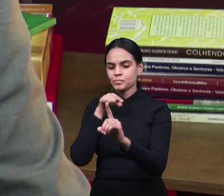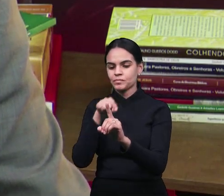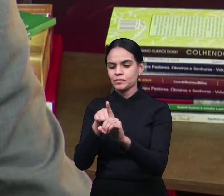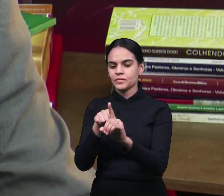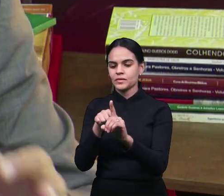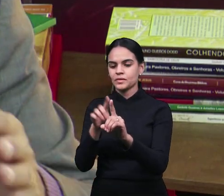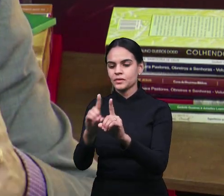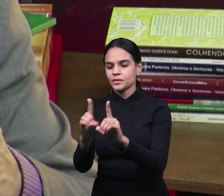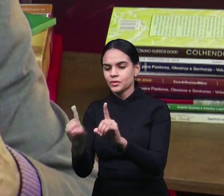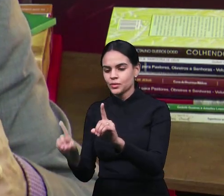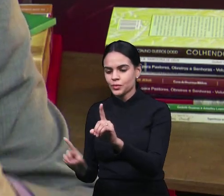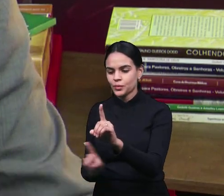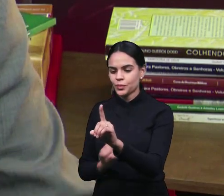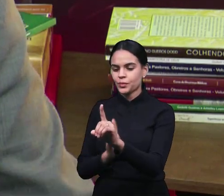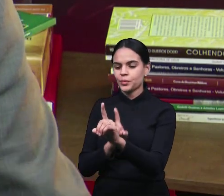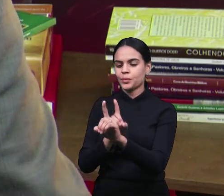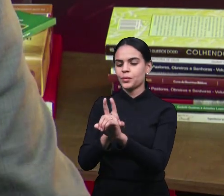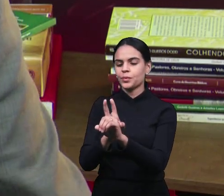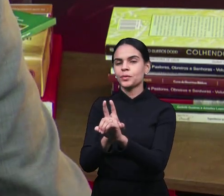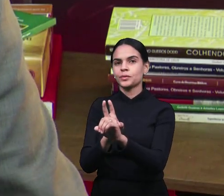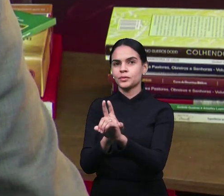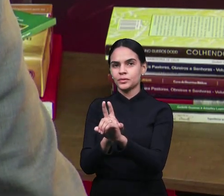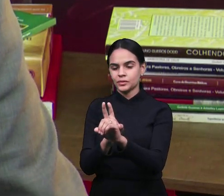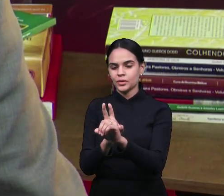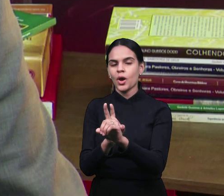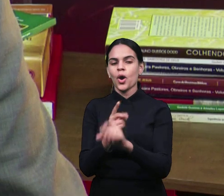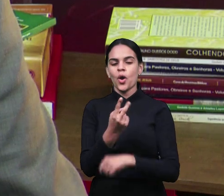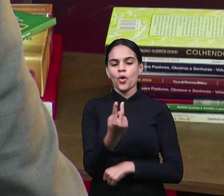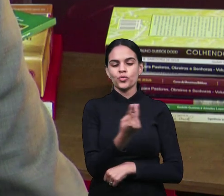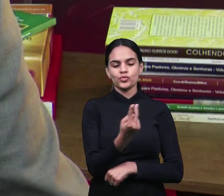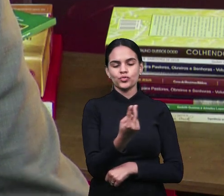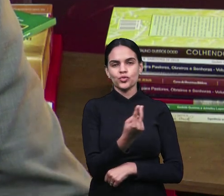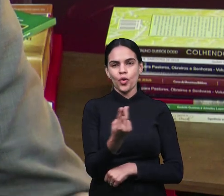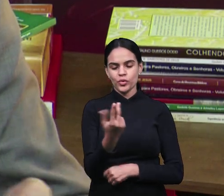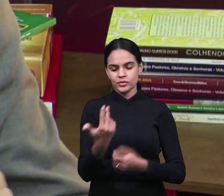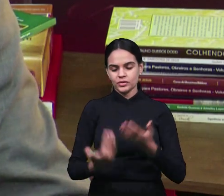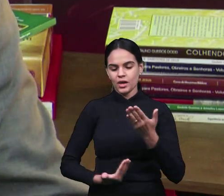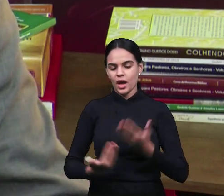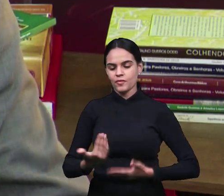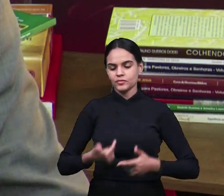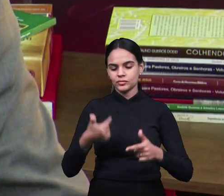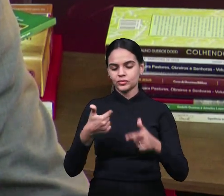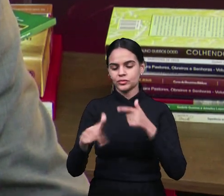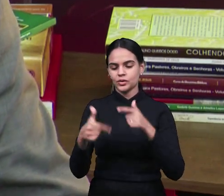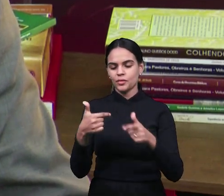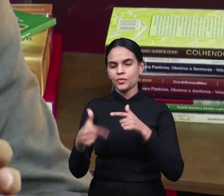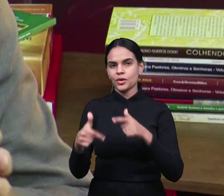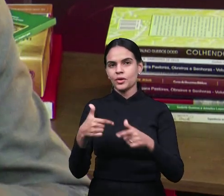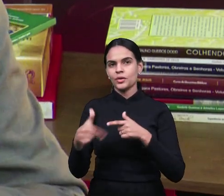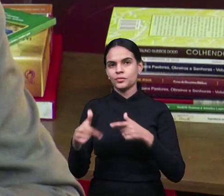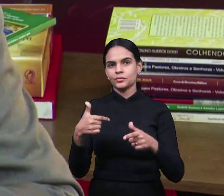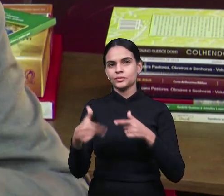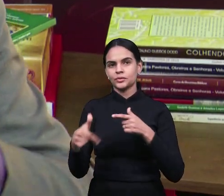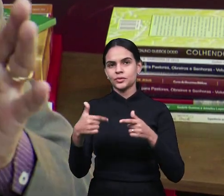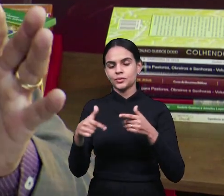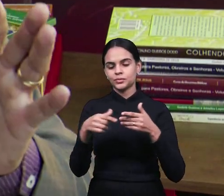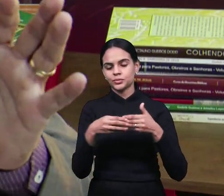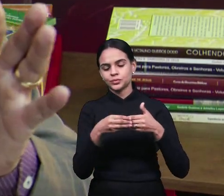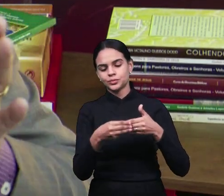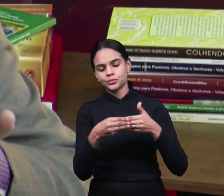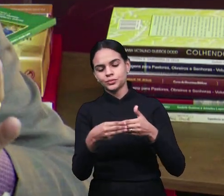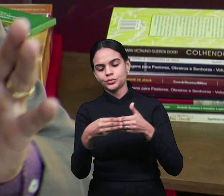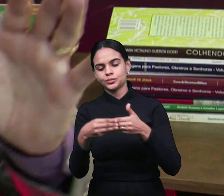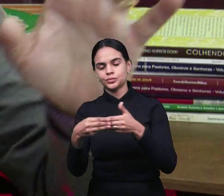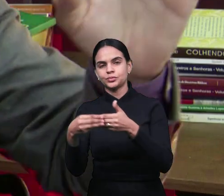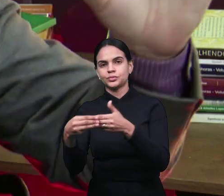casa à frente, os 2 moços ali e puxando o jumento ali, né? Era